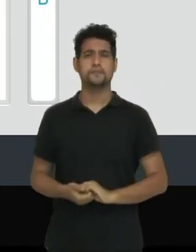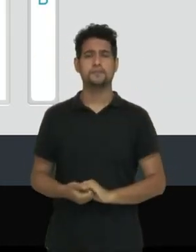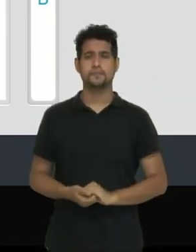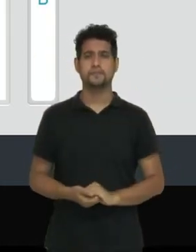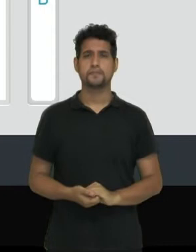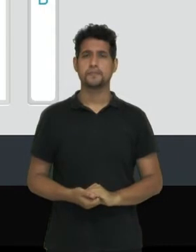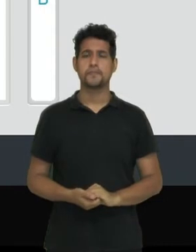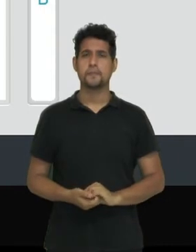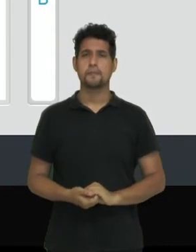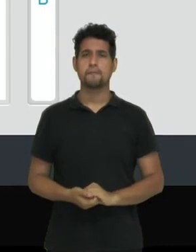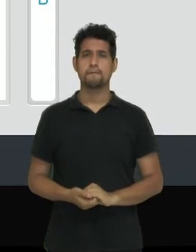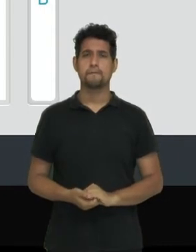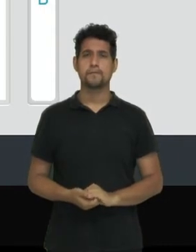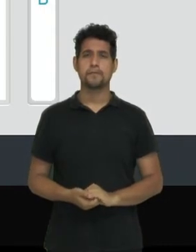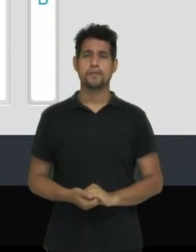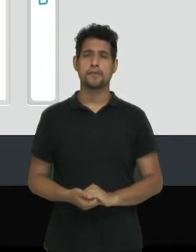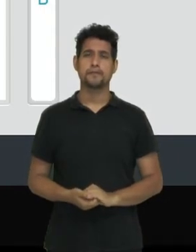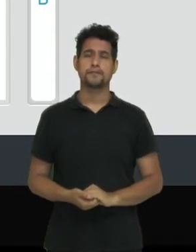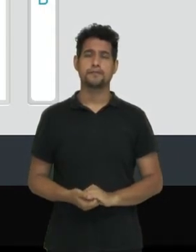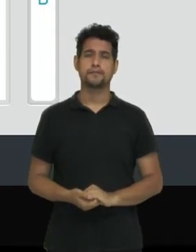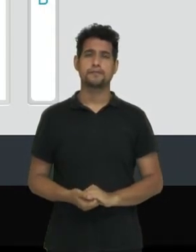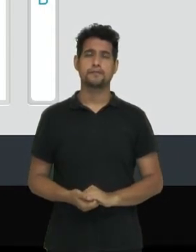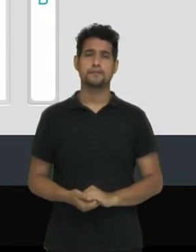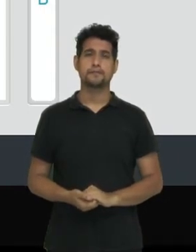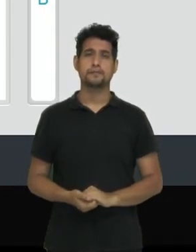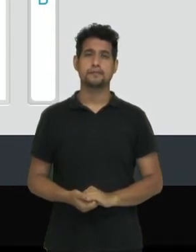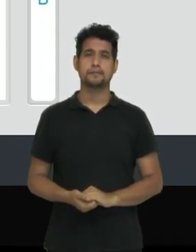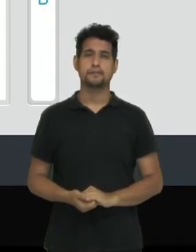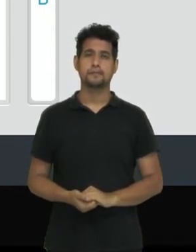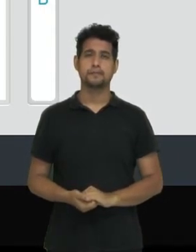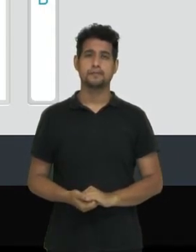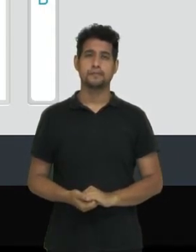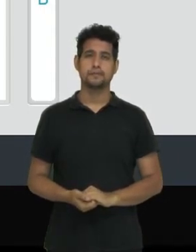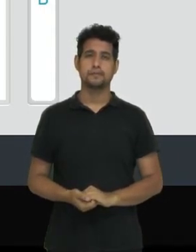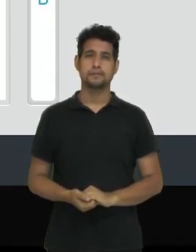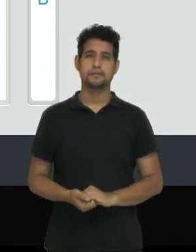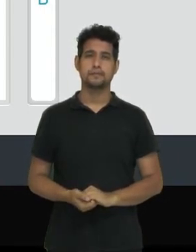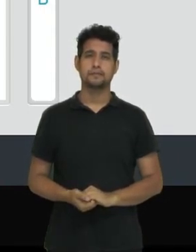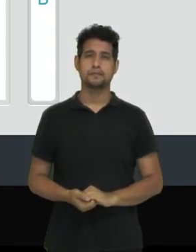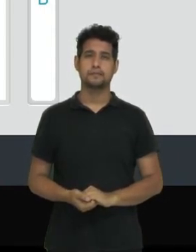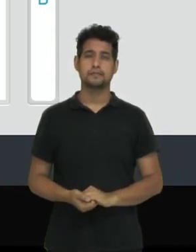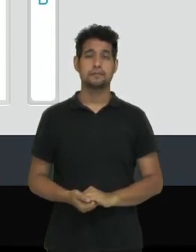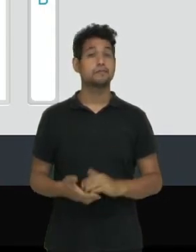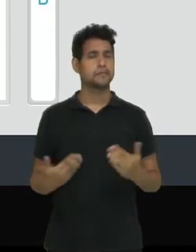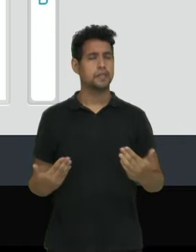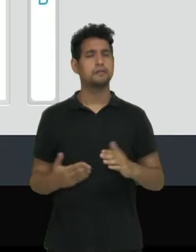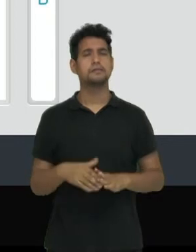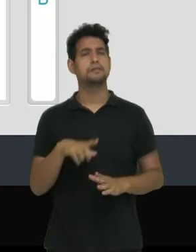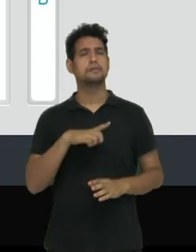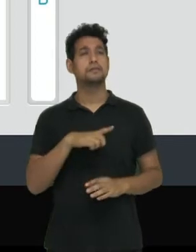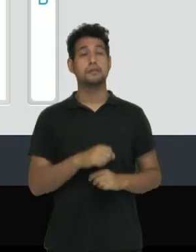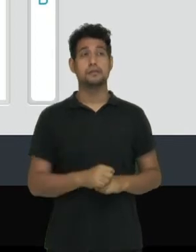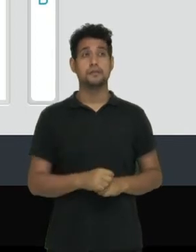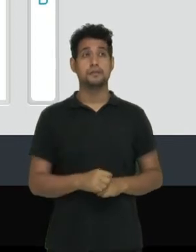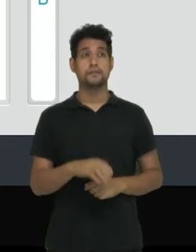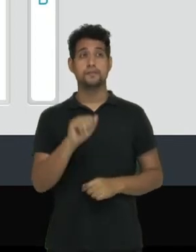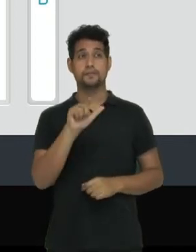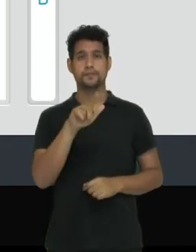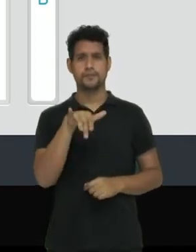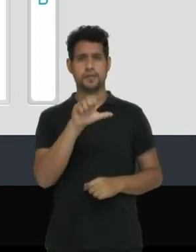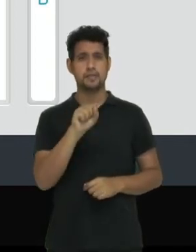Sometimes. Rarely. Never. Então nós temos always por